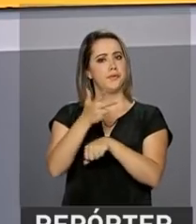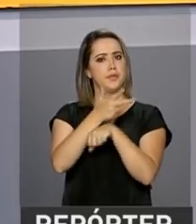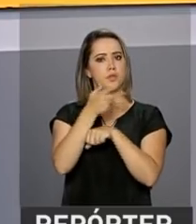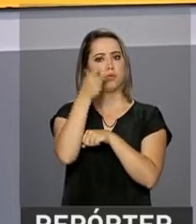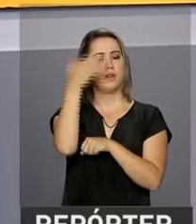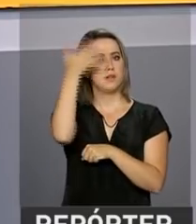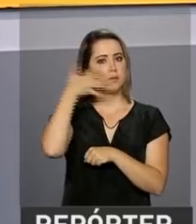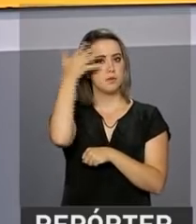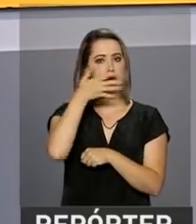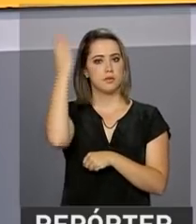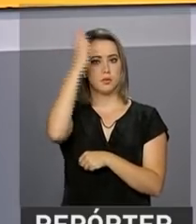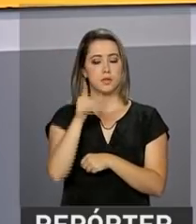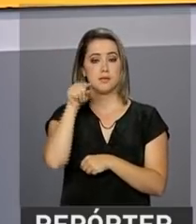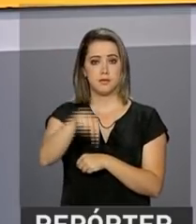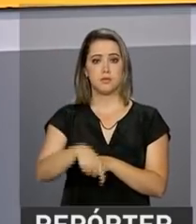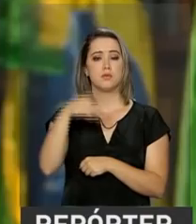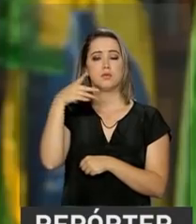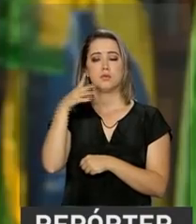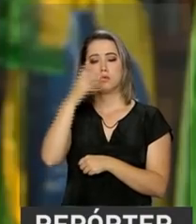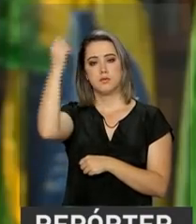os interesses brasileiros nesta viagem.